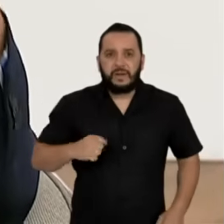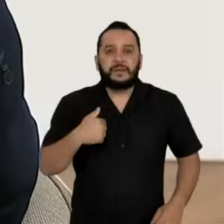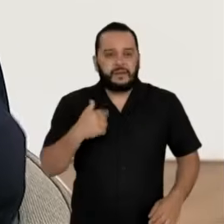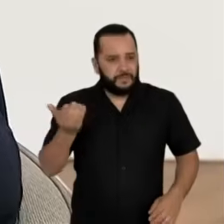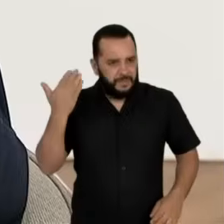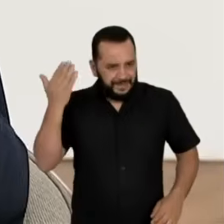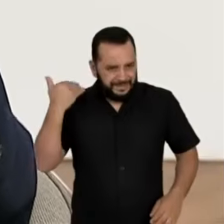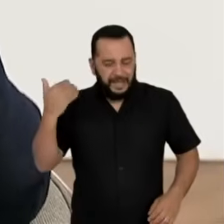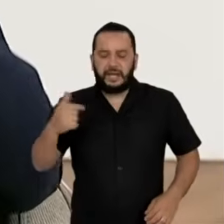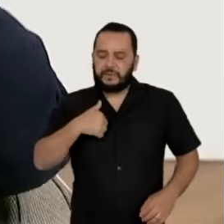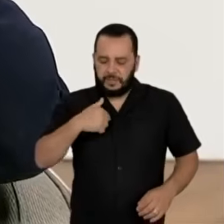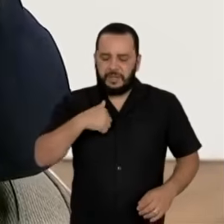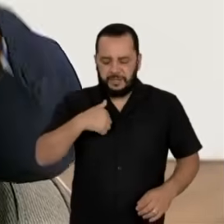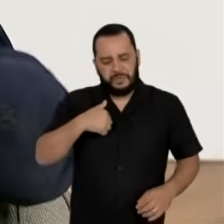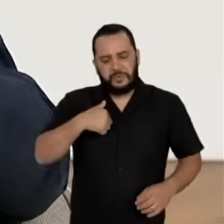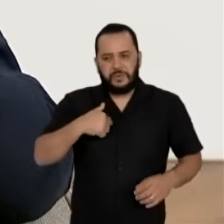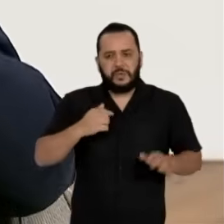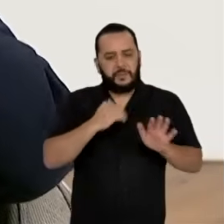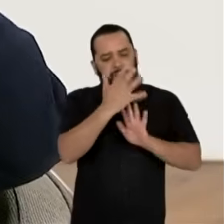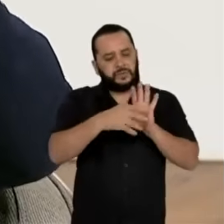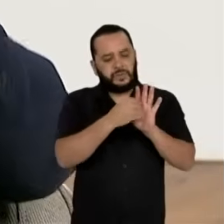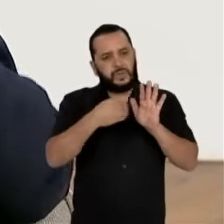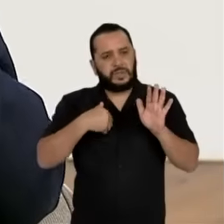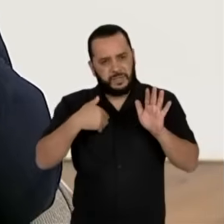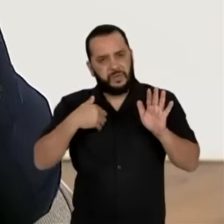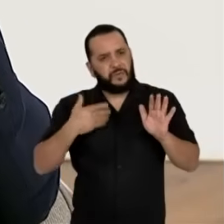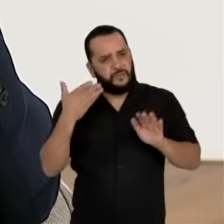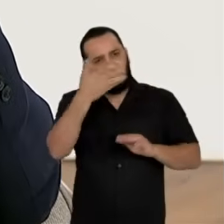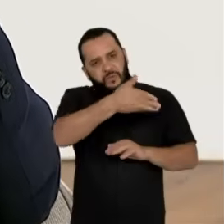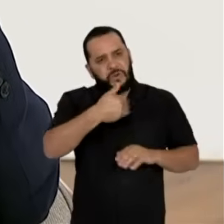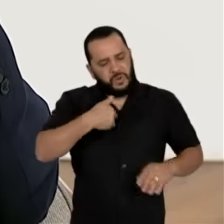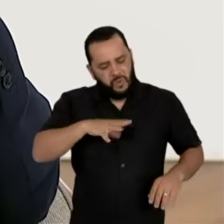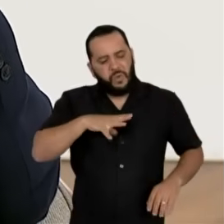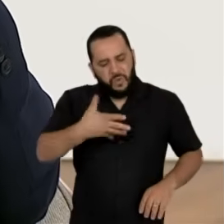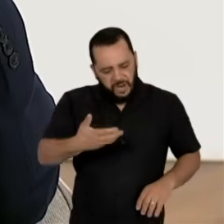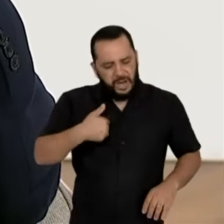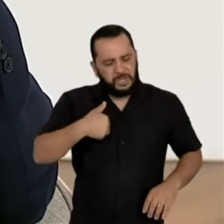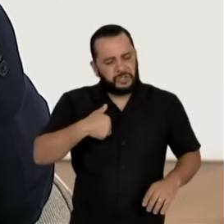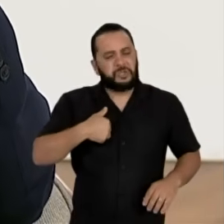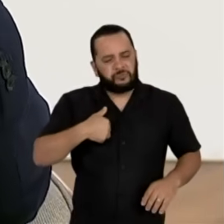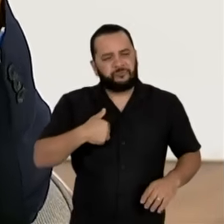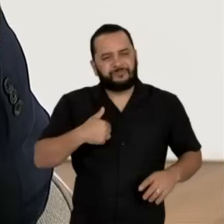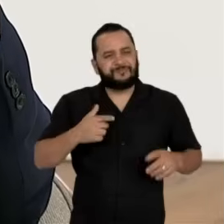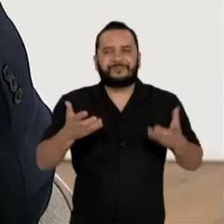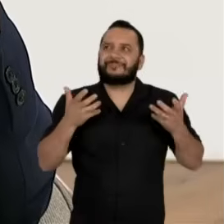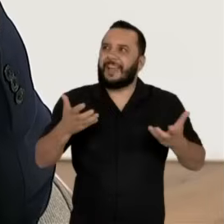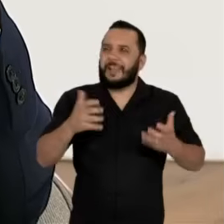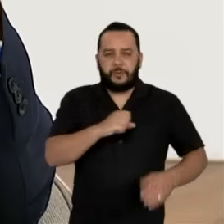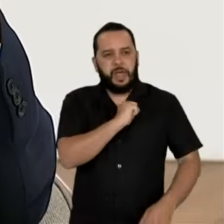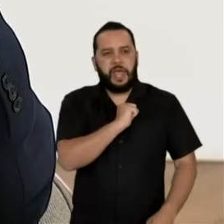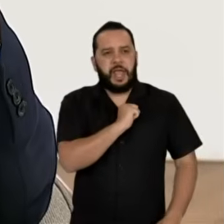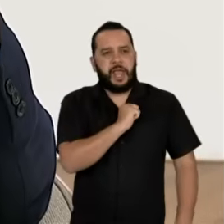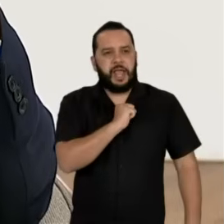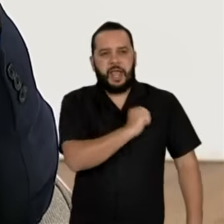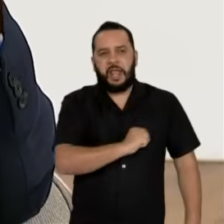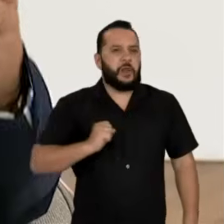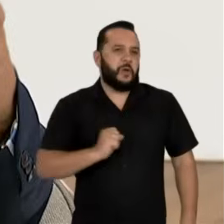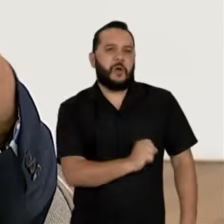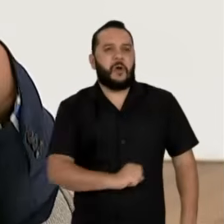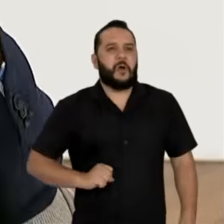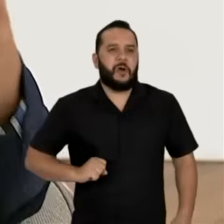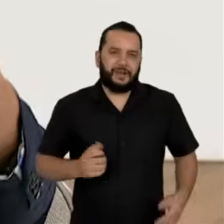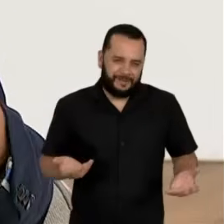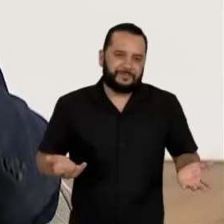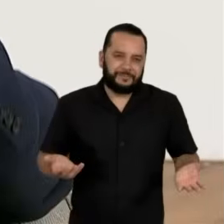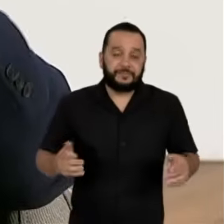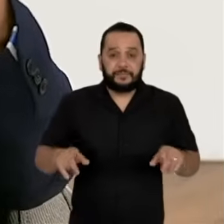Amazônia, fui assim, com a cara e a coragem, fazendo tudo que eu tinha que fazer. Eu me lembro que eu sei que eles estavam lá preocupados até em prestar